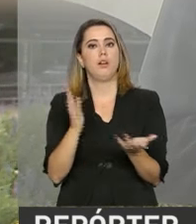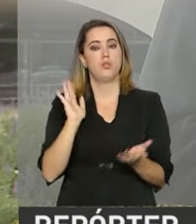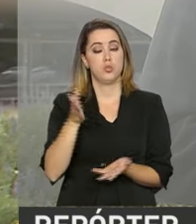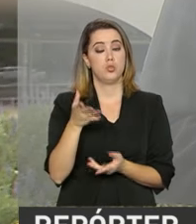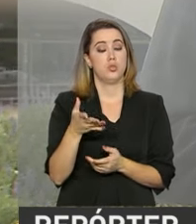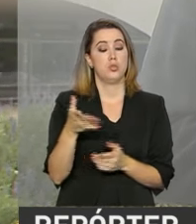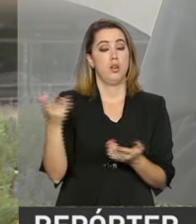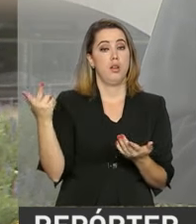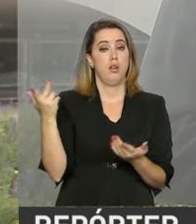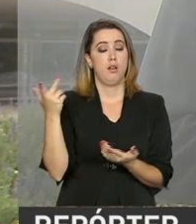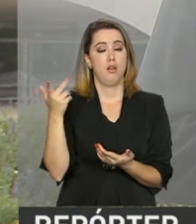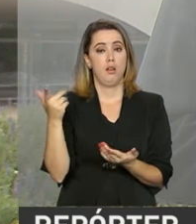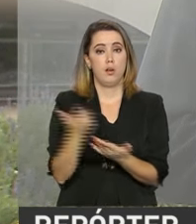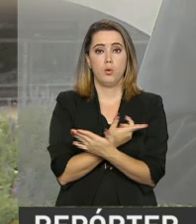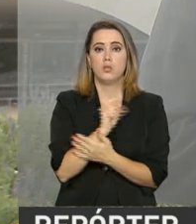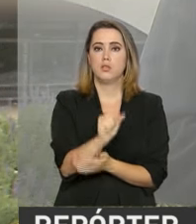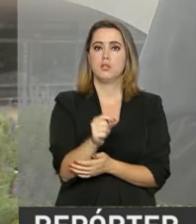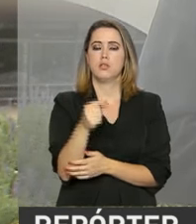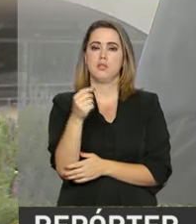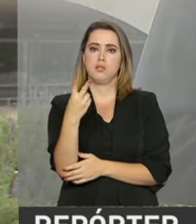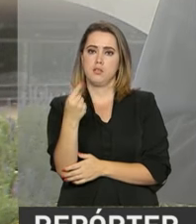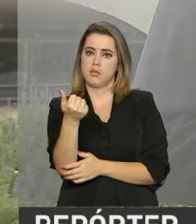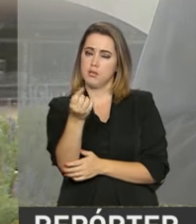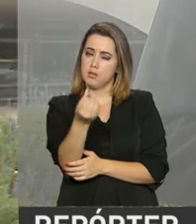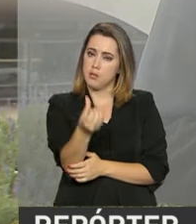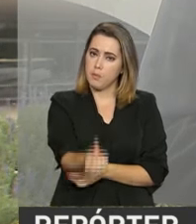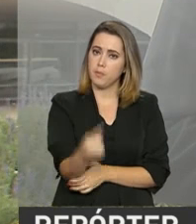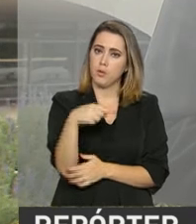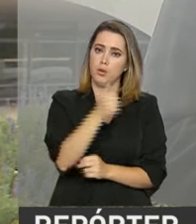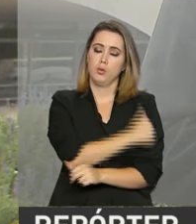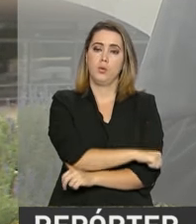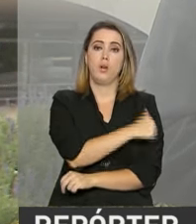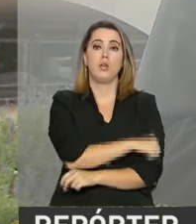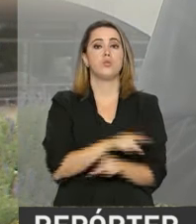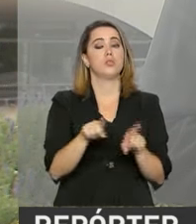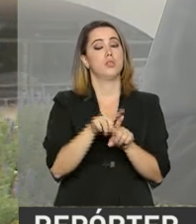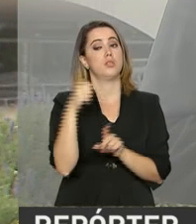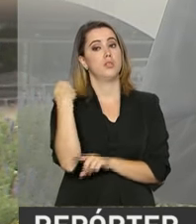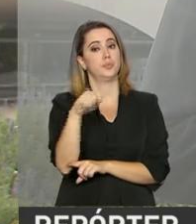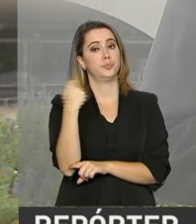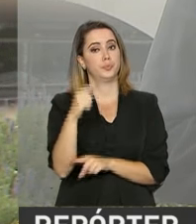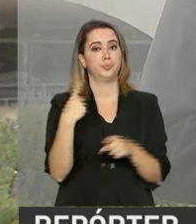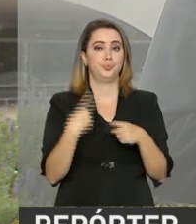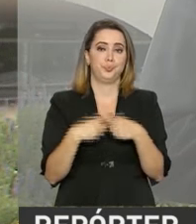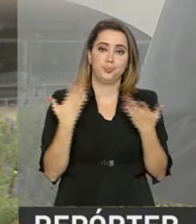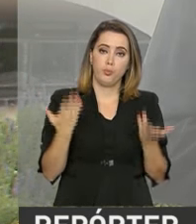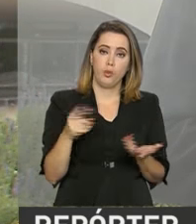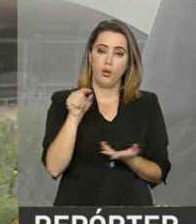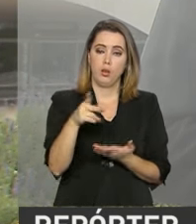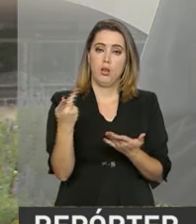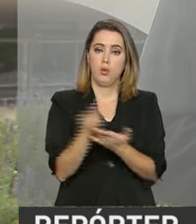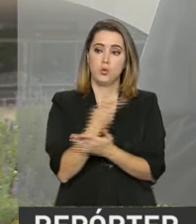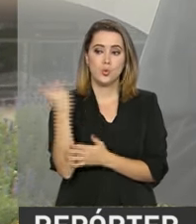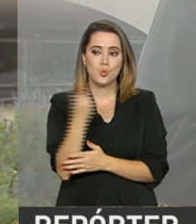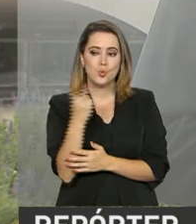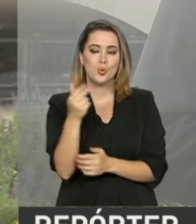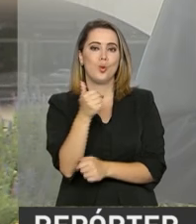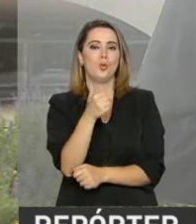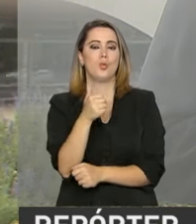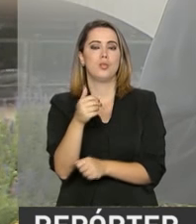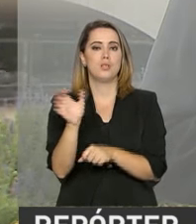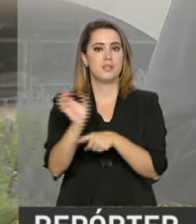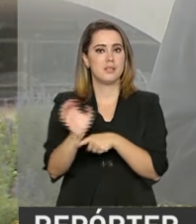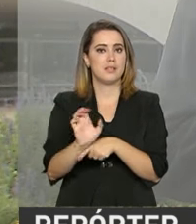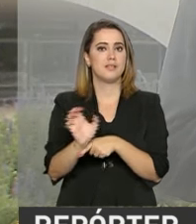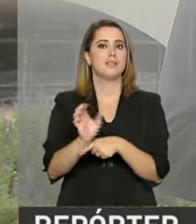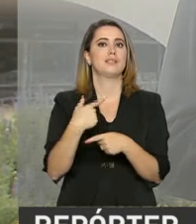2016 no Rio de Janeiro e no Rio Grande do Sul. Por conta da crise econômica, servidores públicos dos dois estados receberam